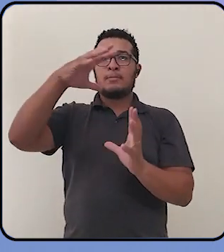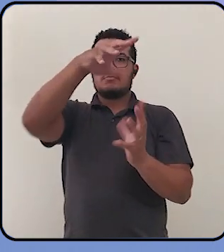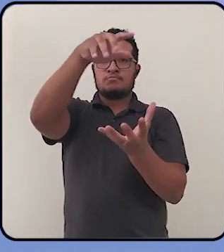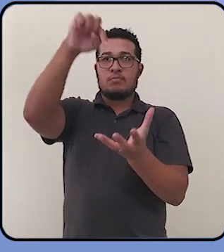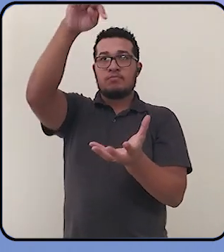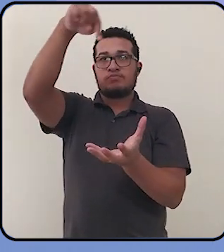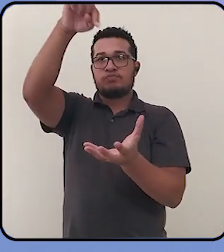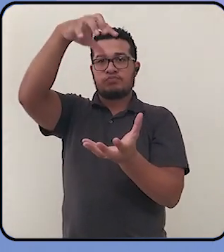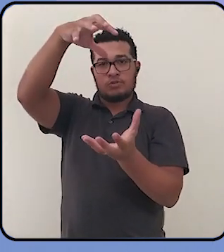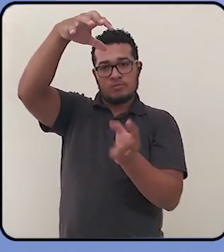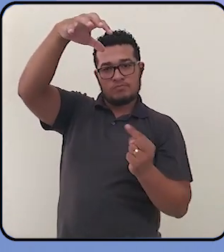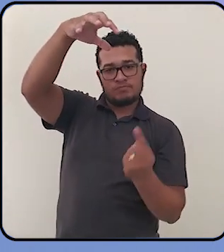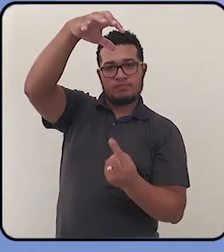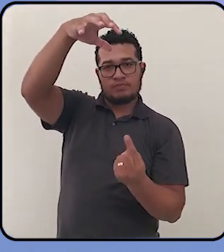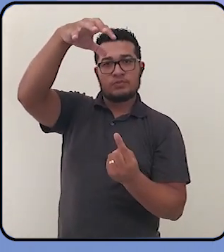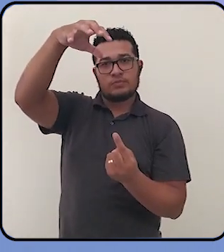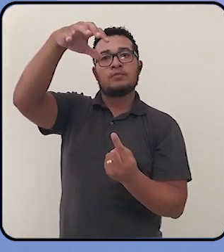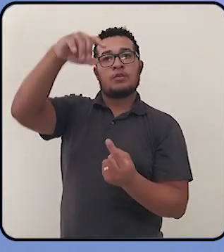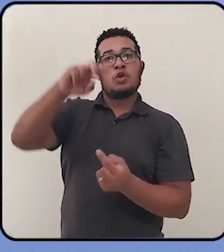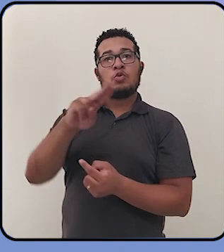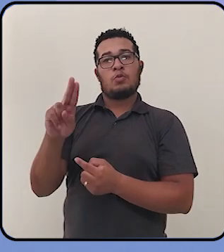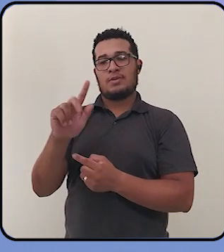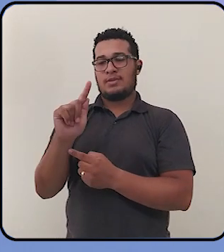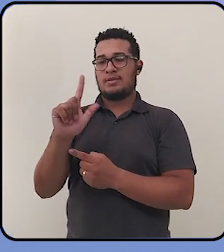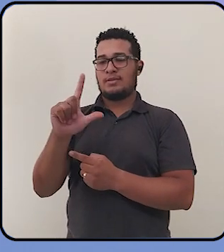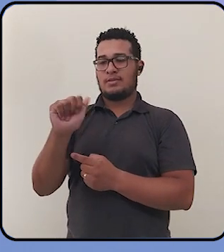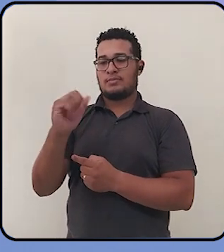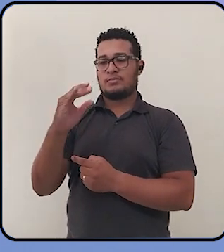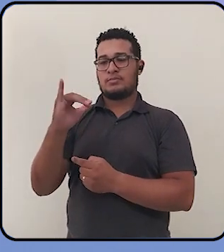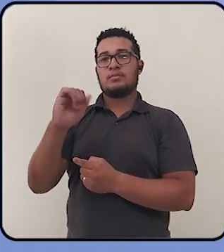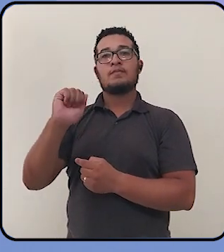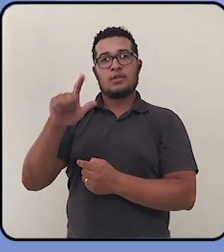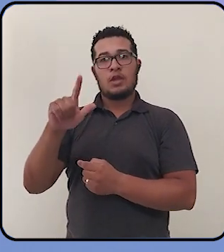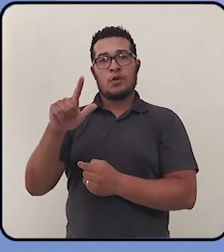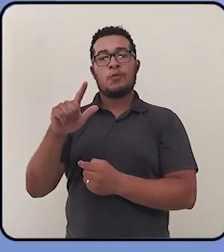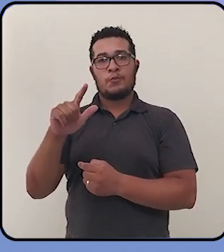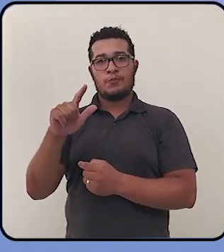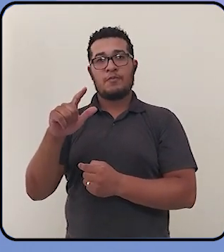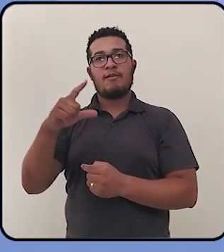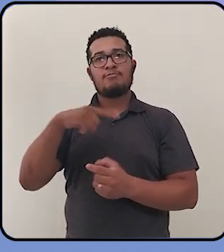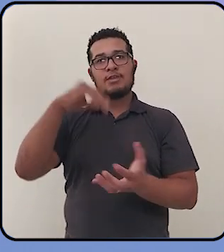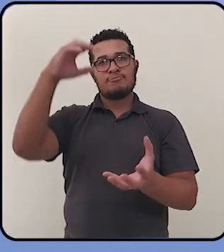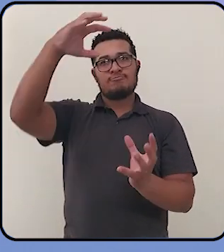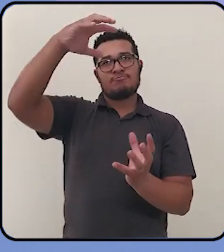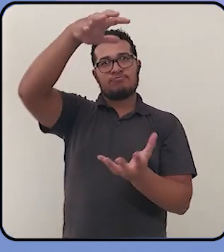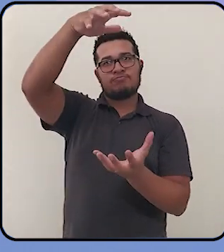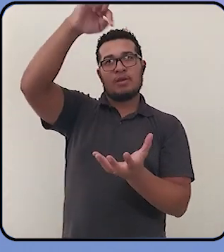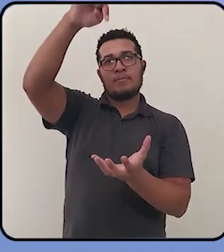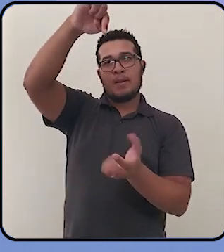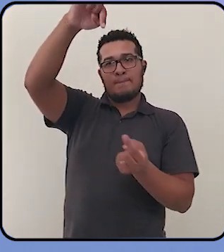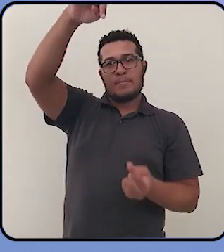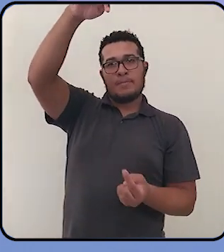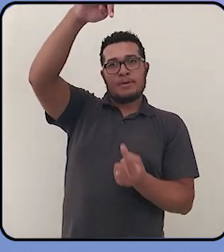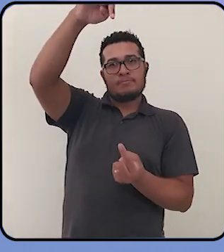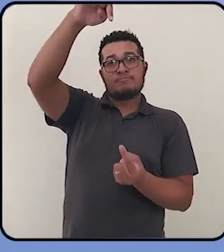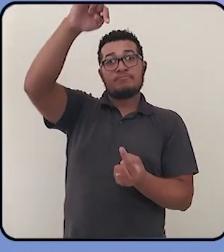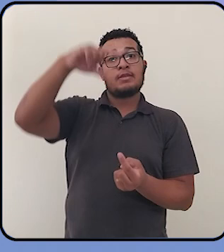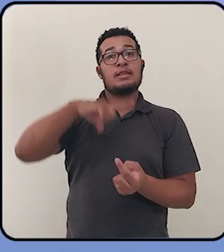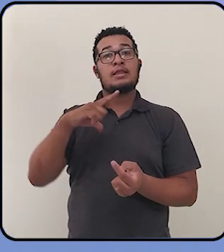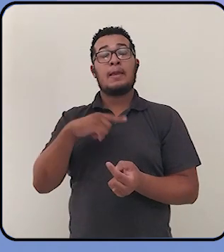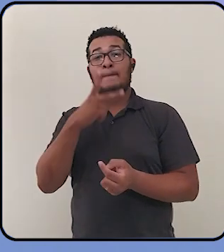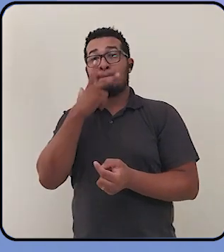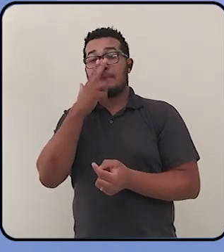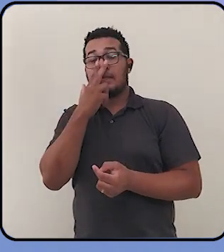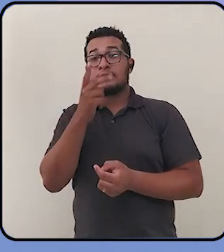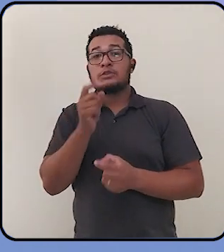nas zonas polares ou glacial, após o Círculo Polar Ártico e o Círculo Polar Antártico, nós